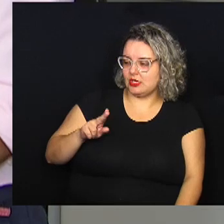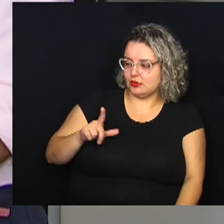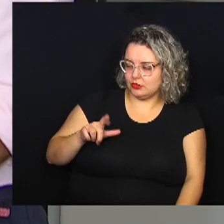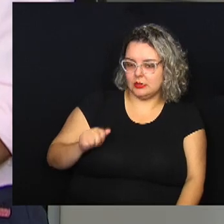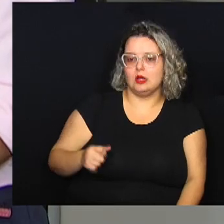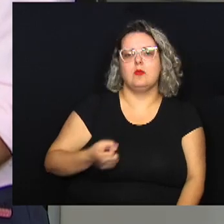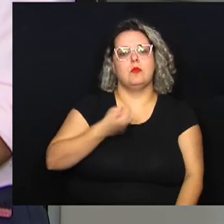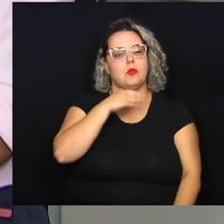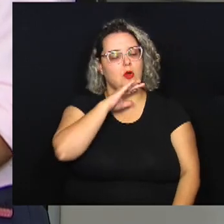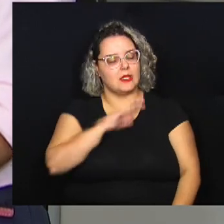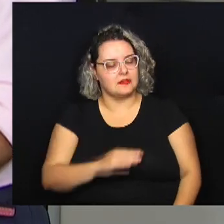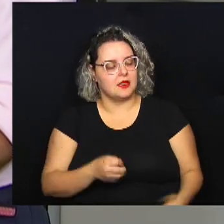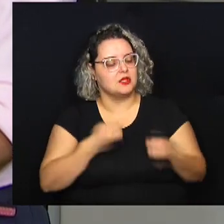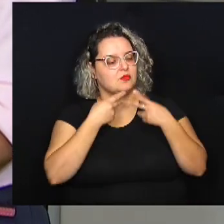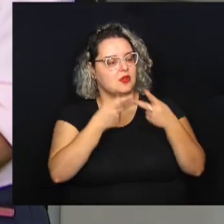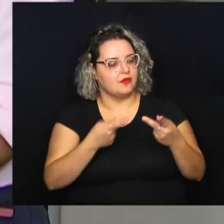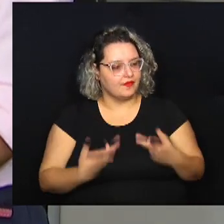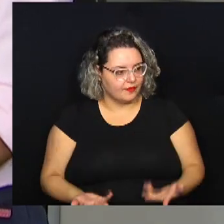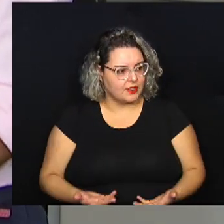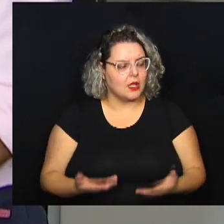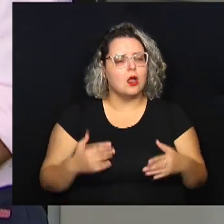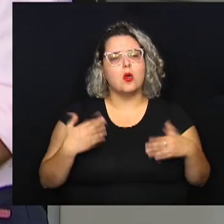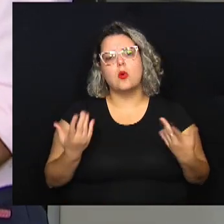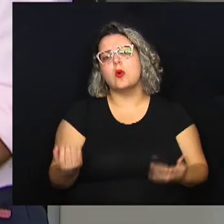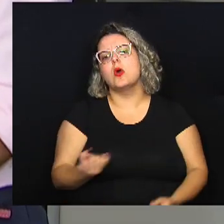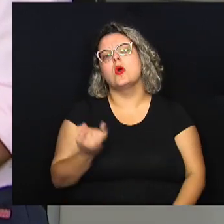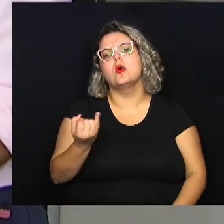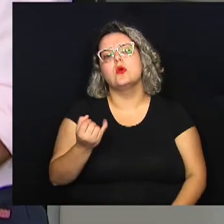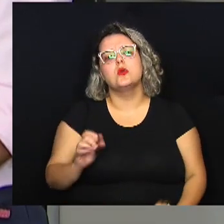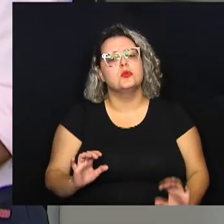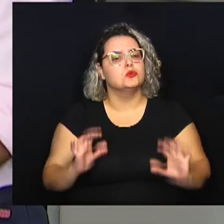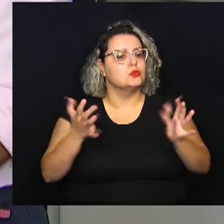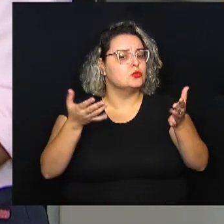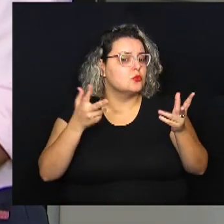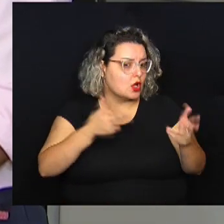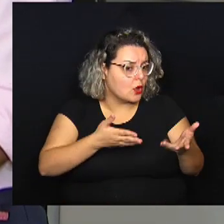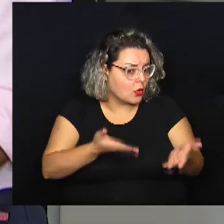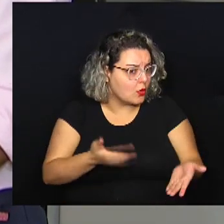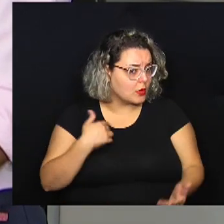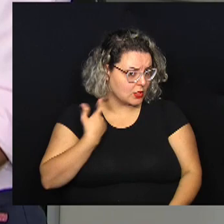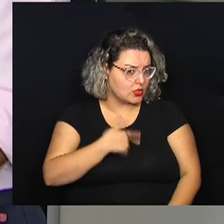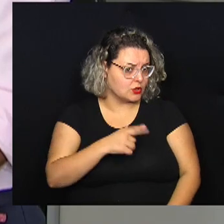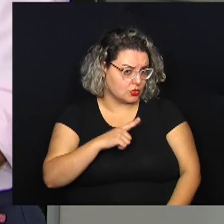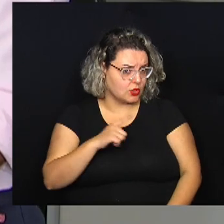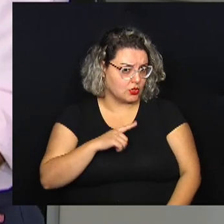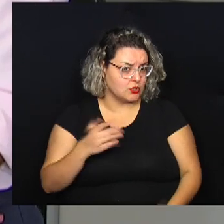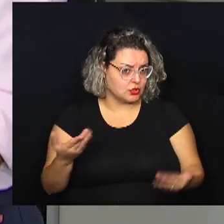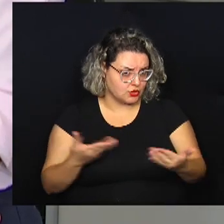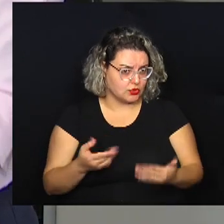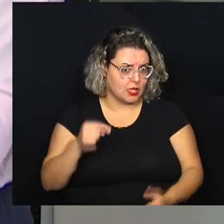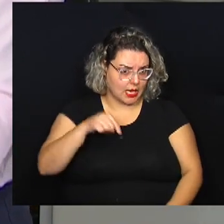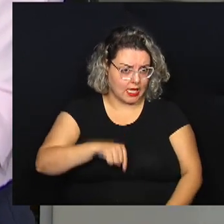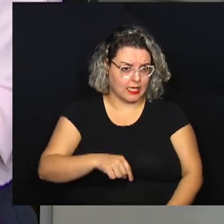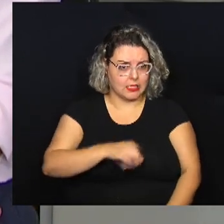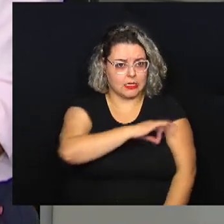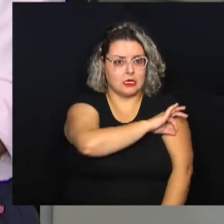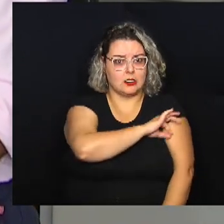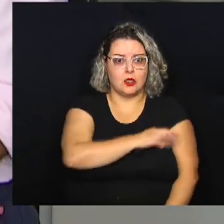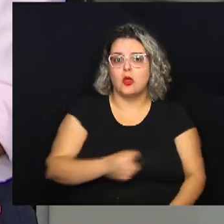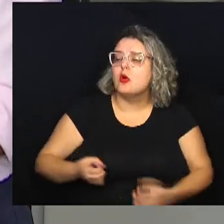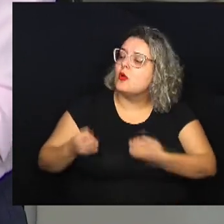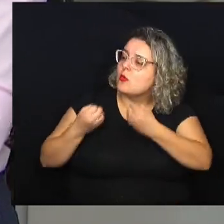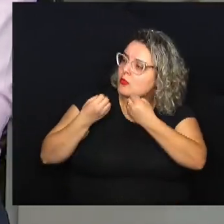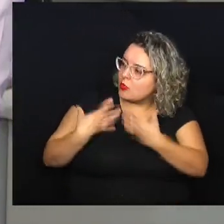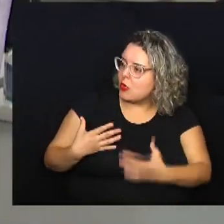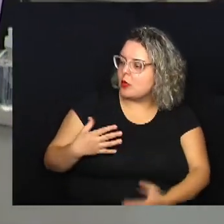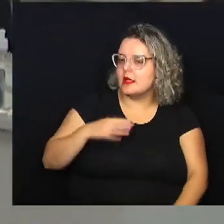seja bem-vinda. Qual que é a importância de um evento como esse que nós tivemos hoje aqui na Prefeitura? Boa tarde.